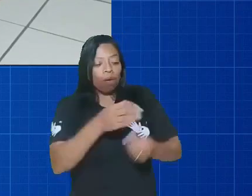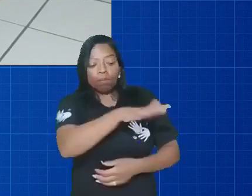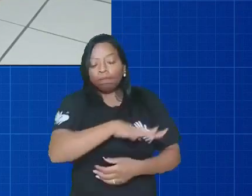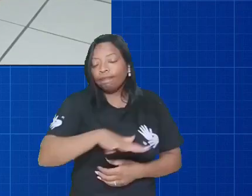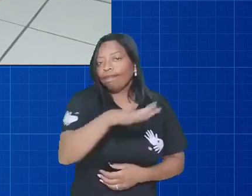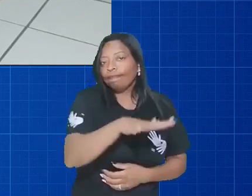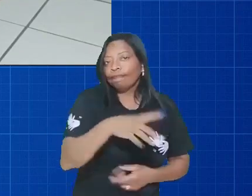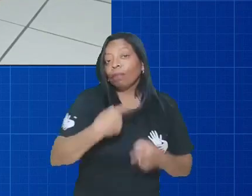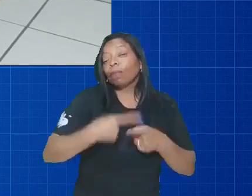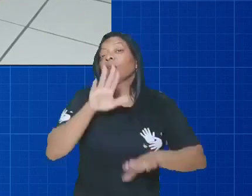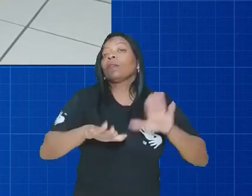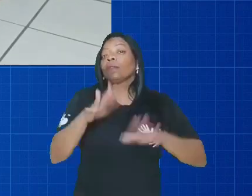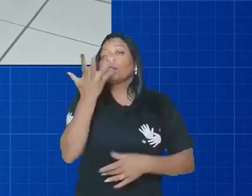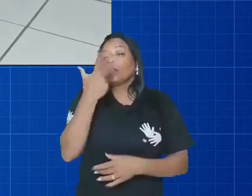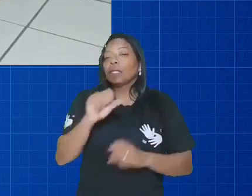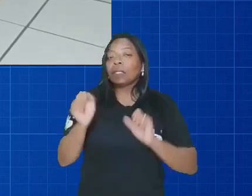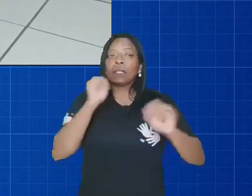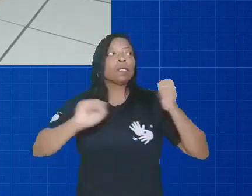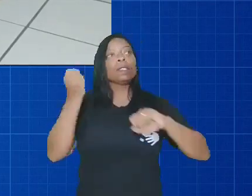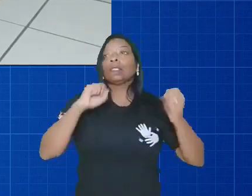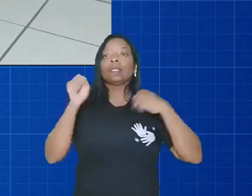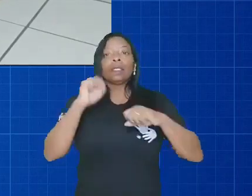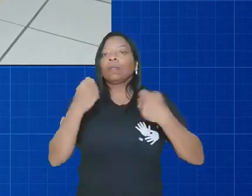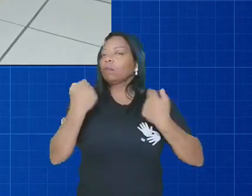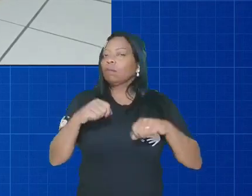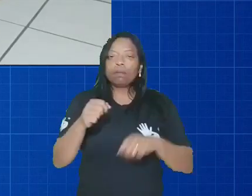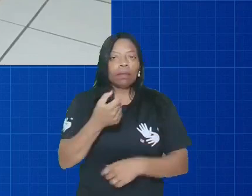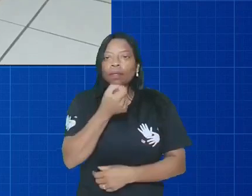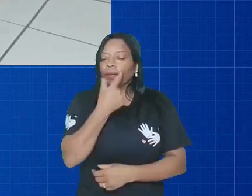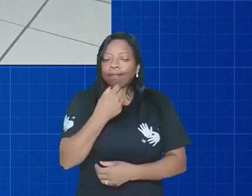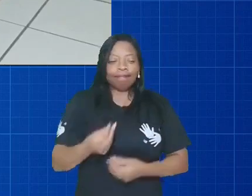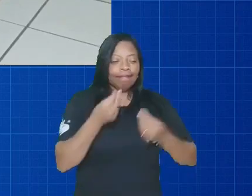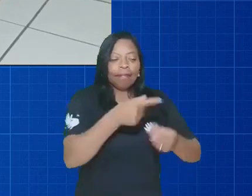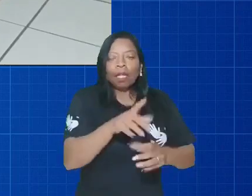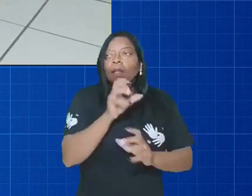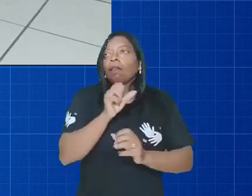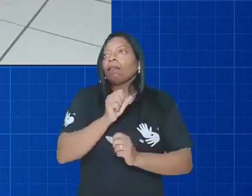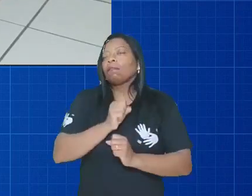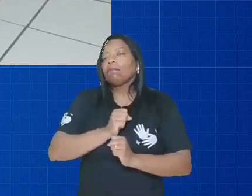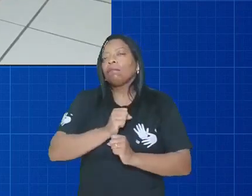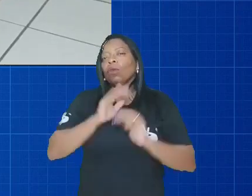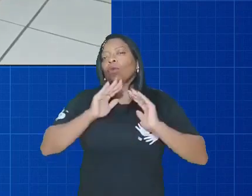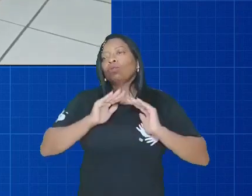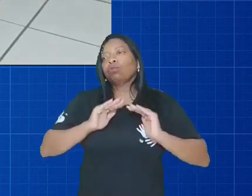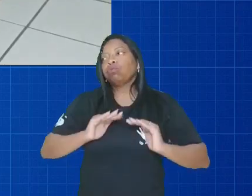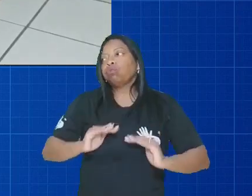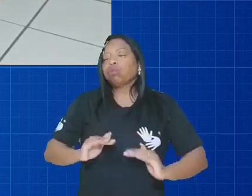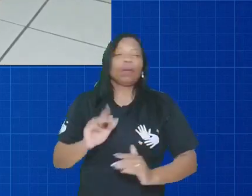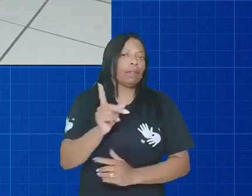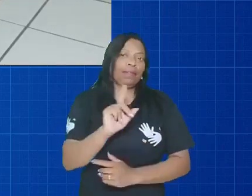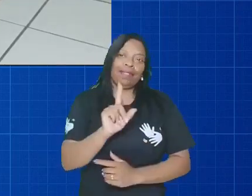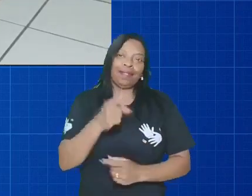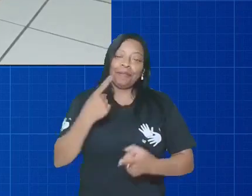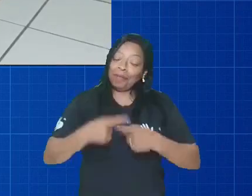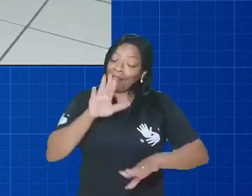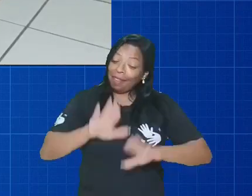necessariamente uma criança muito agitada é uma criança que precisa ser paralisada com uma medicação. Esses sinais, eles